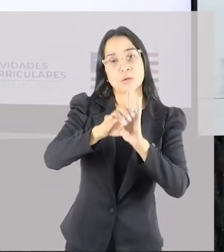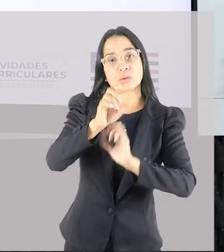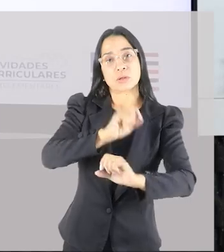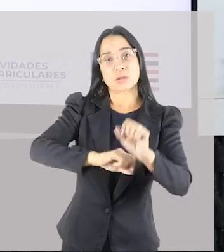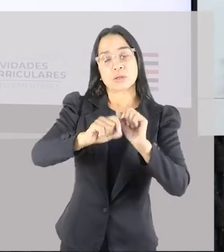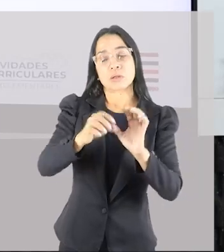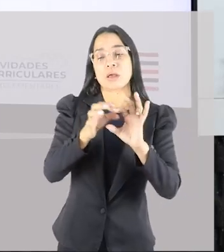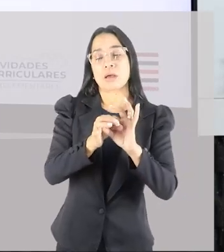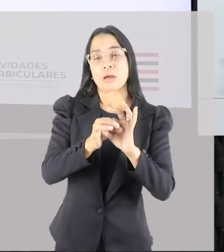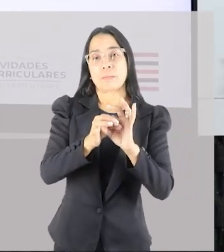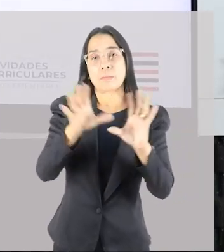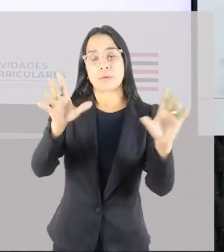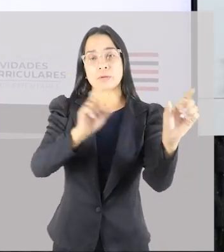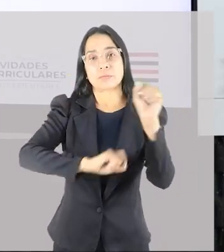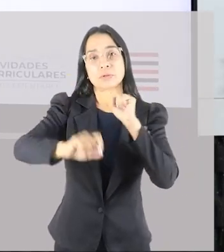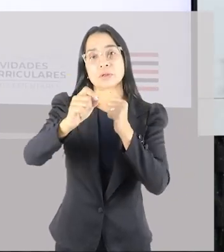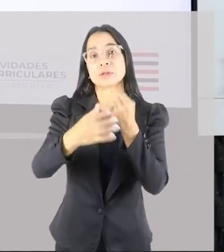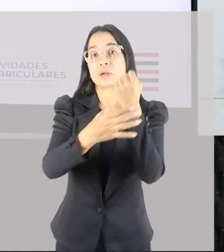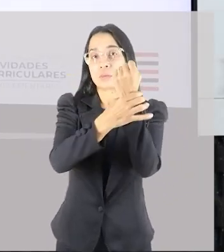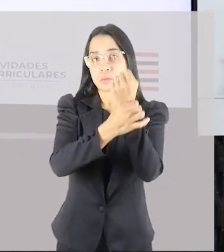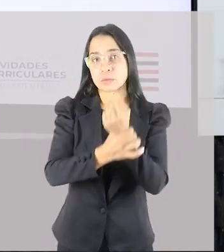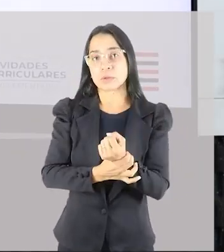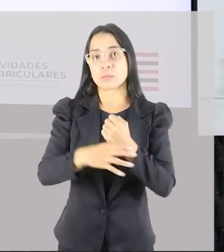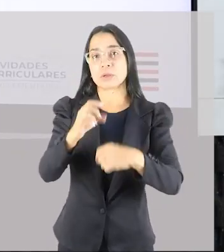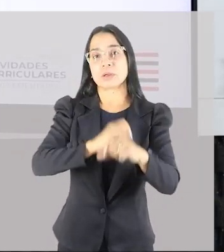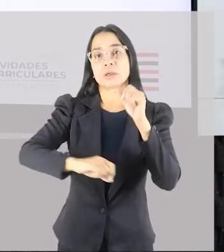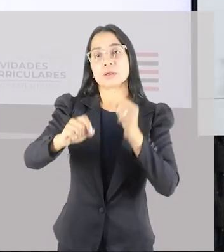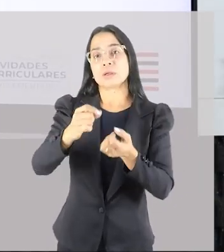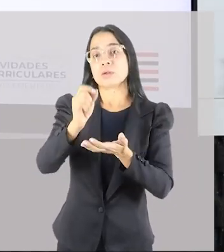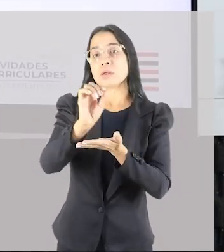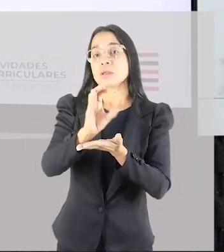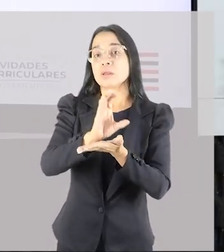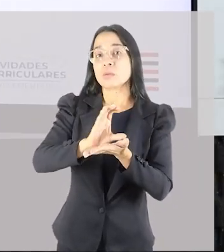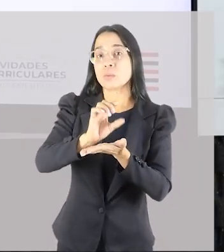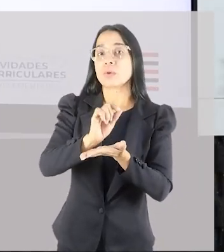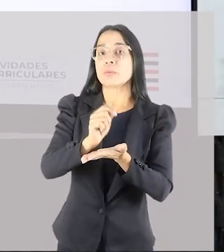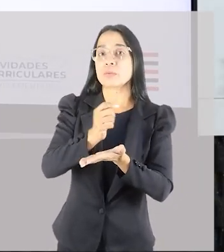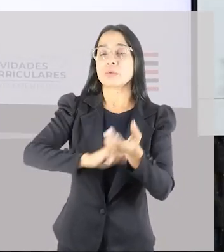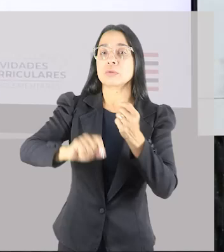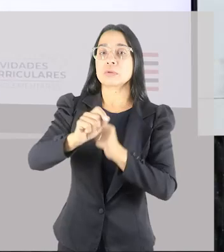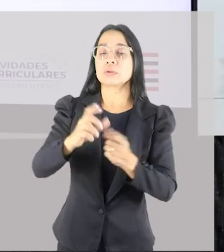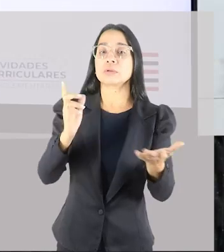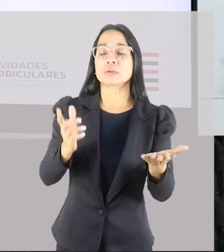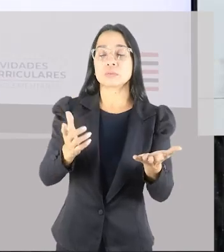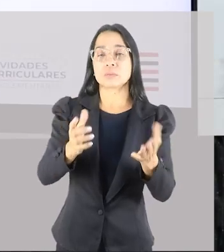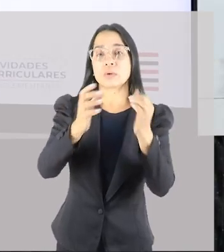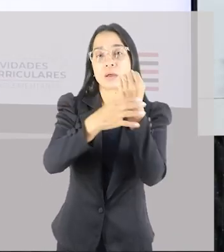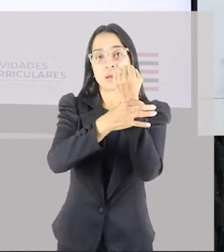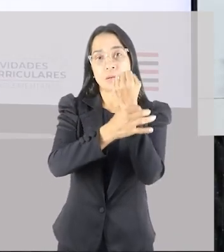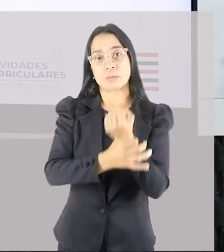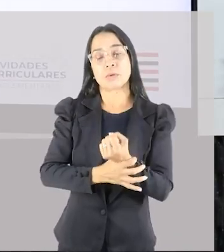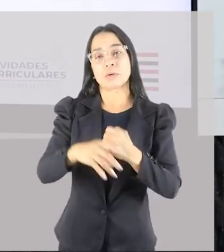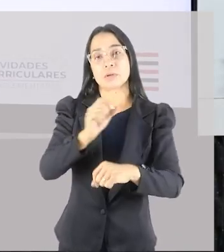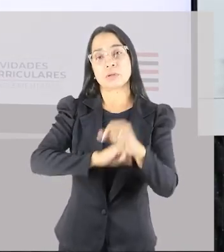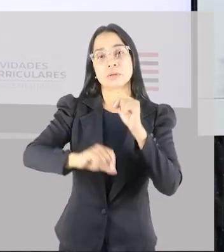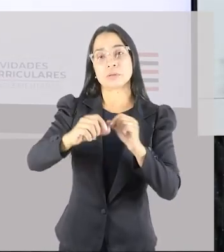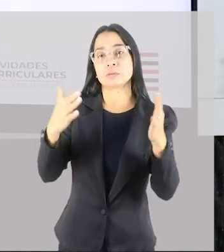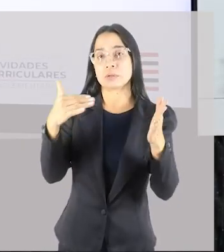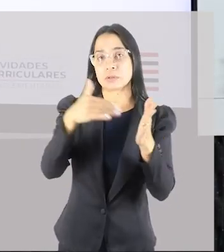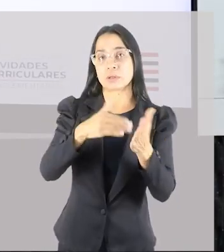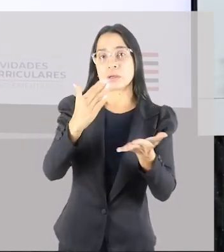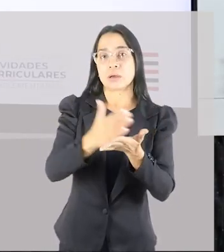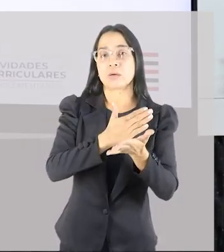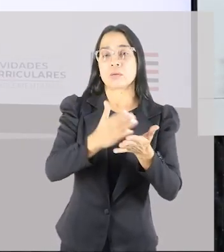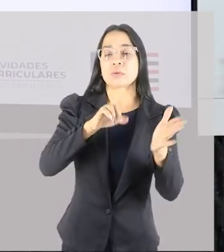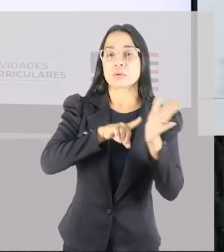principalmente que é o capitalismo desde o seu começo capitalismo clássico liberalismo clássico até algumas